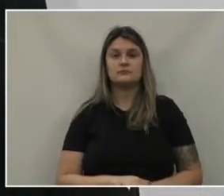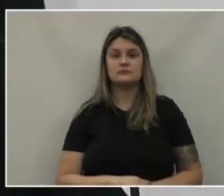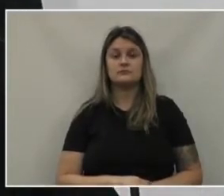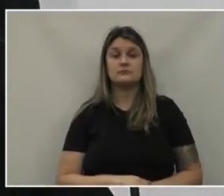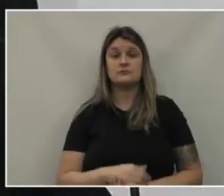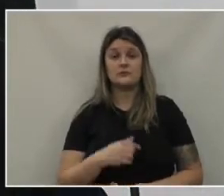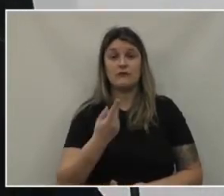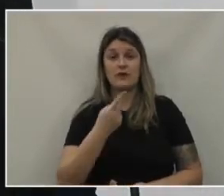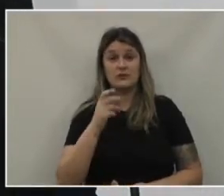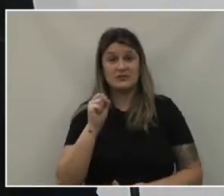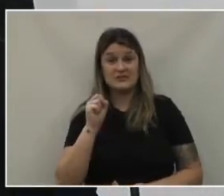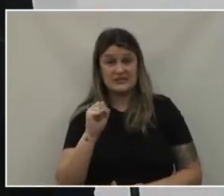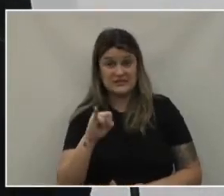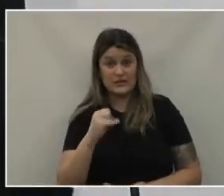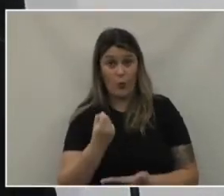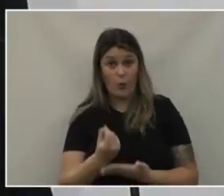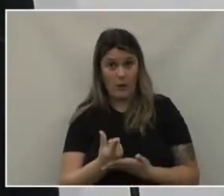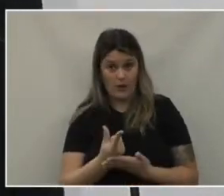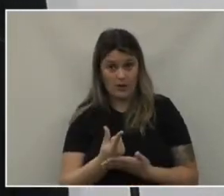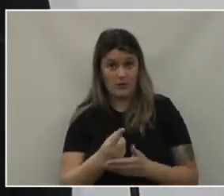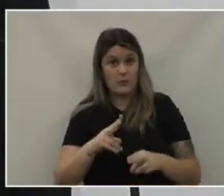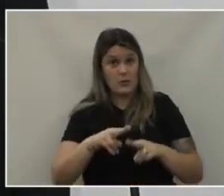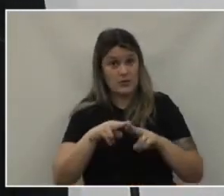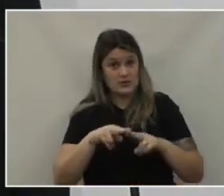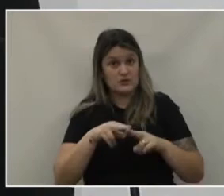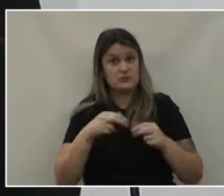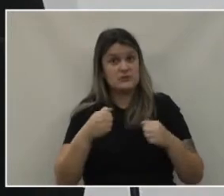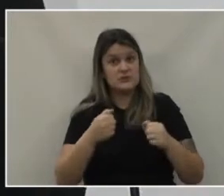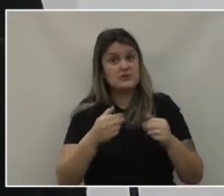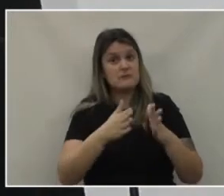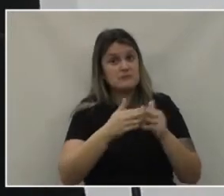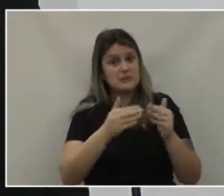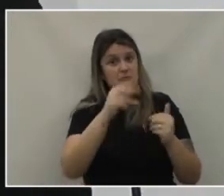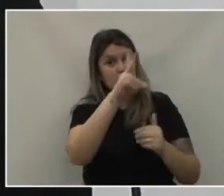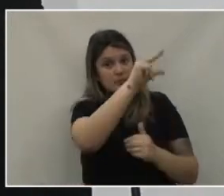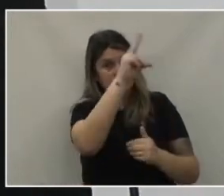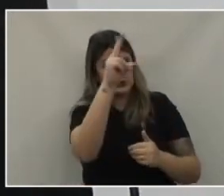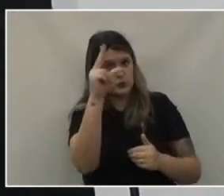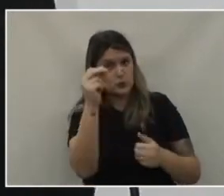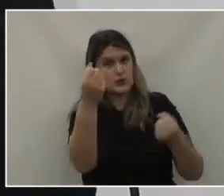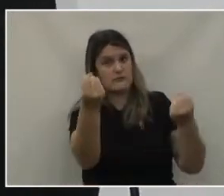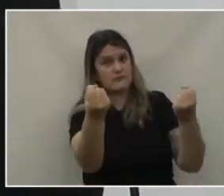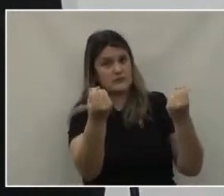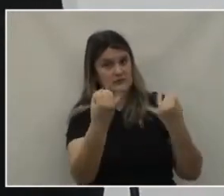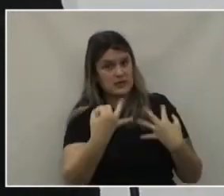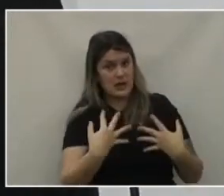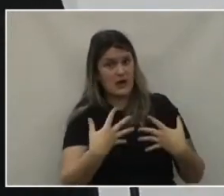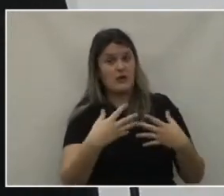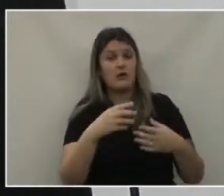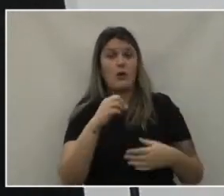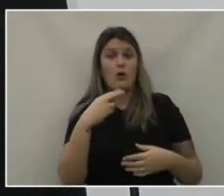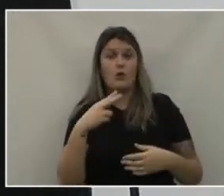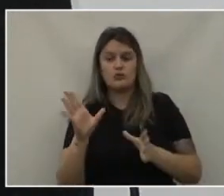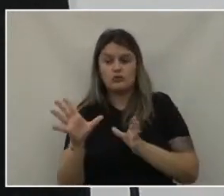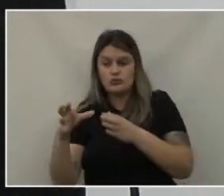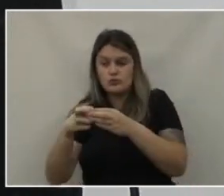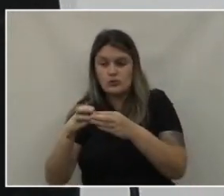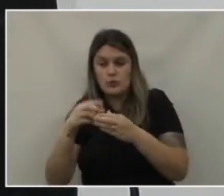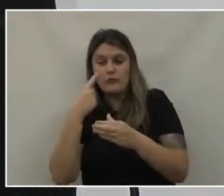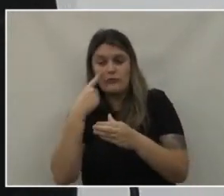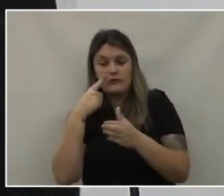Eu estou falando se for o caso de comprar, por isso que vamos ter que pedir informações pelas comissões e até nós mesmos,